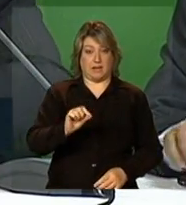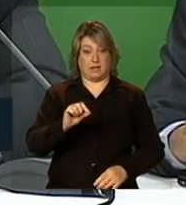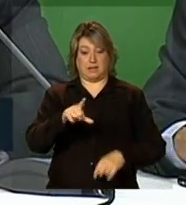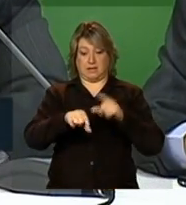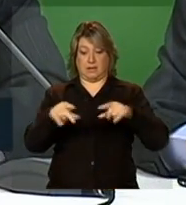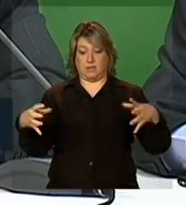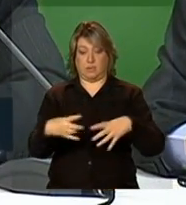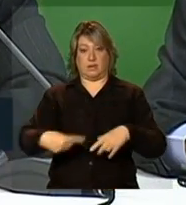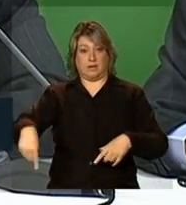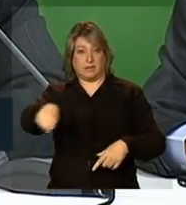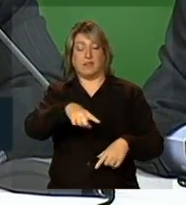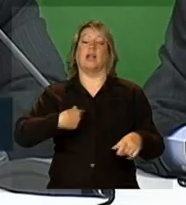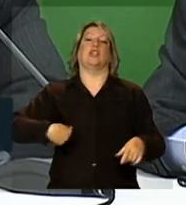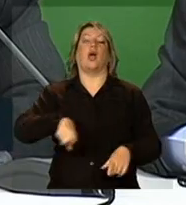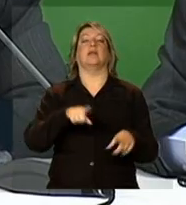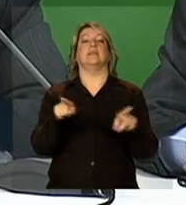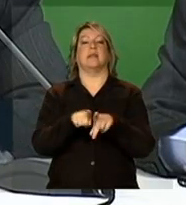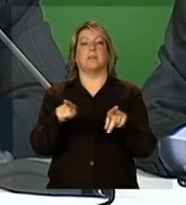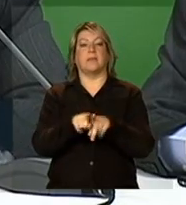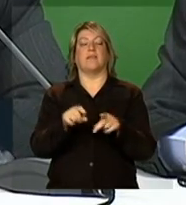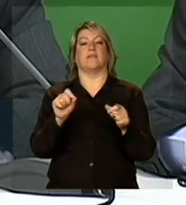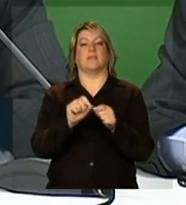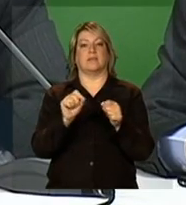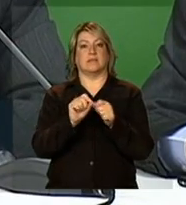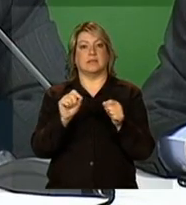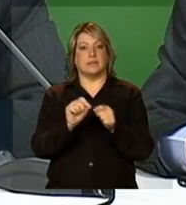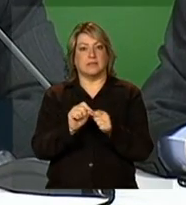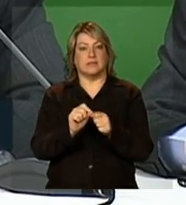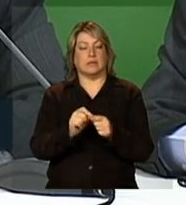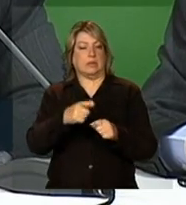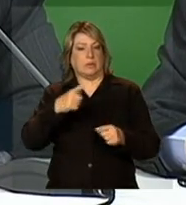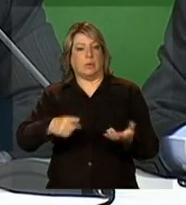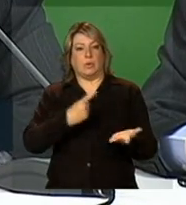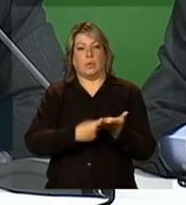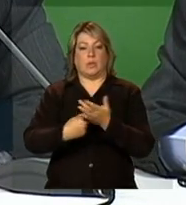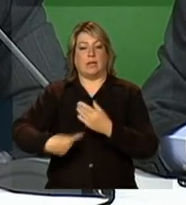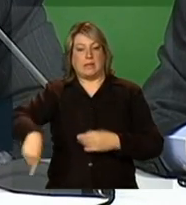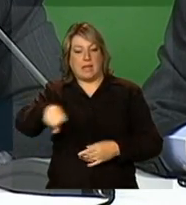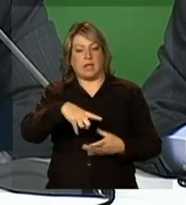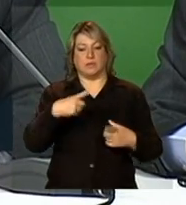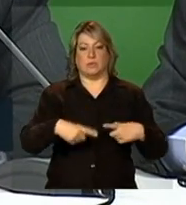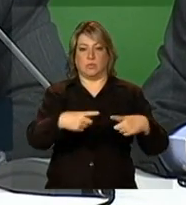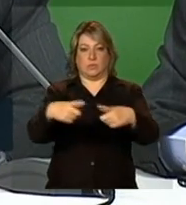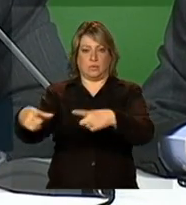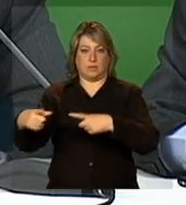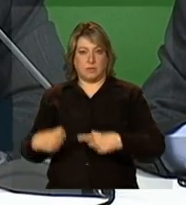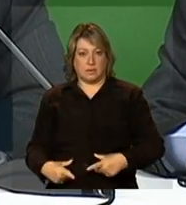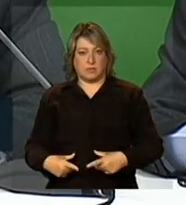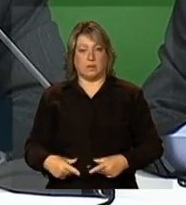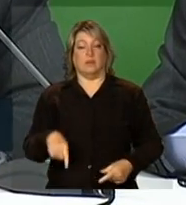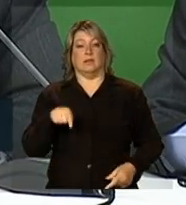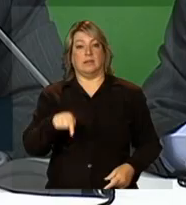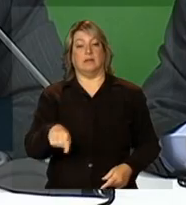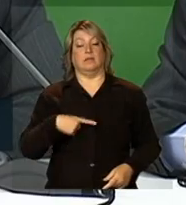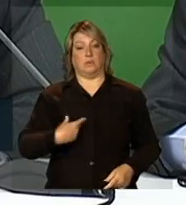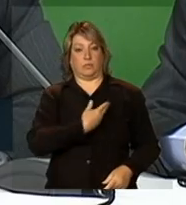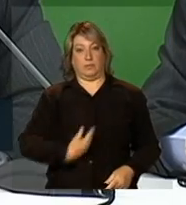nós também vamos fazer uma repactuação nessas delegações. O governo federal quer